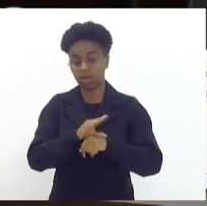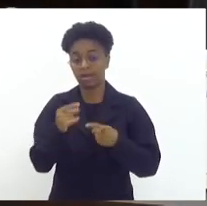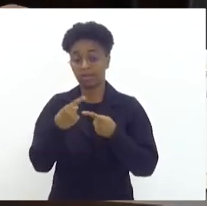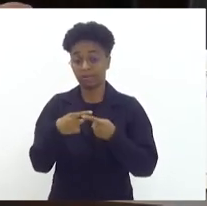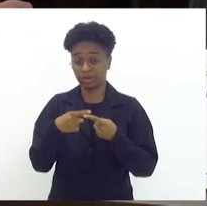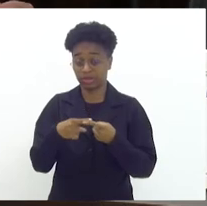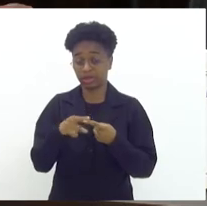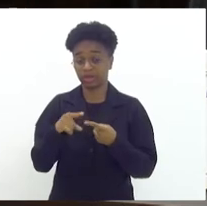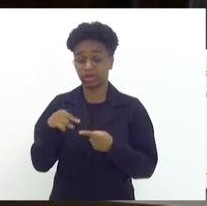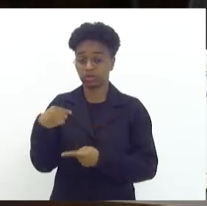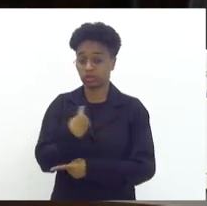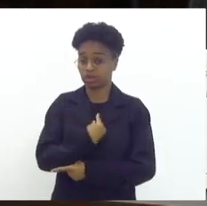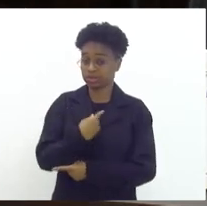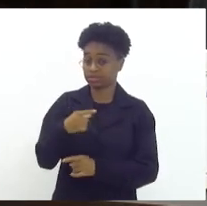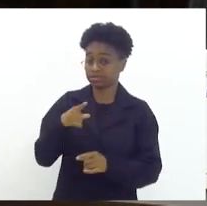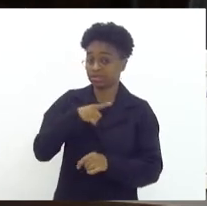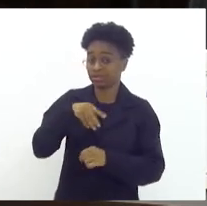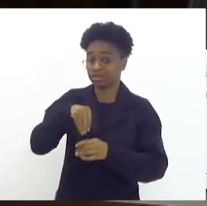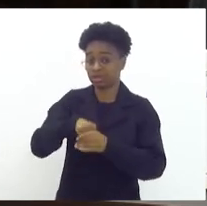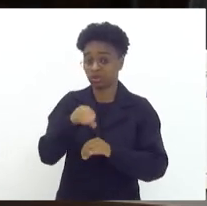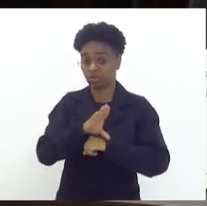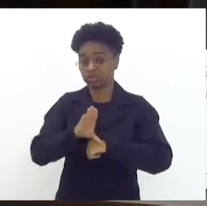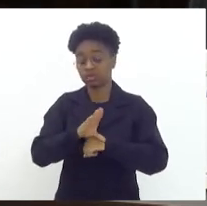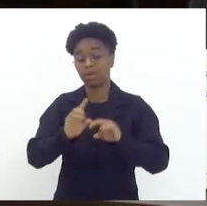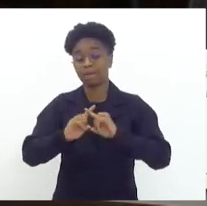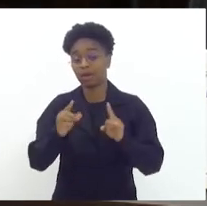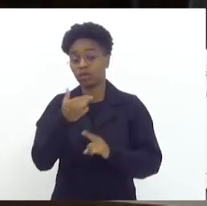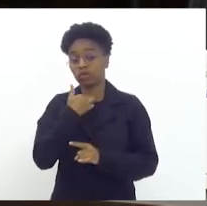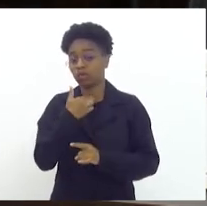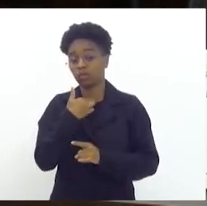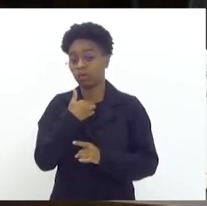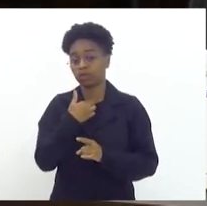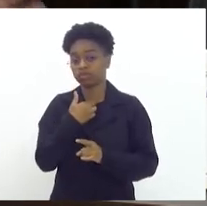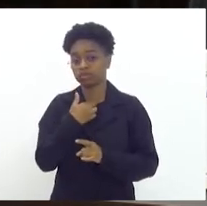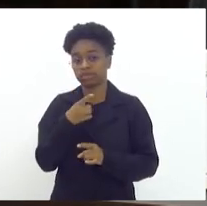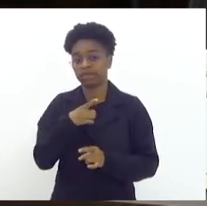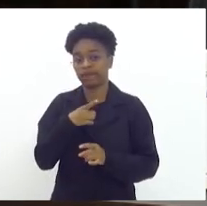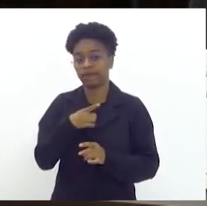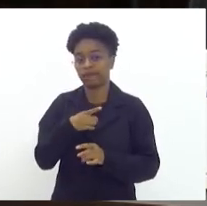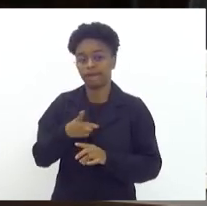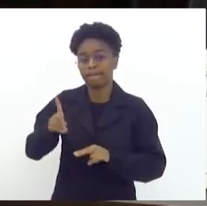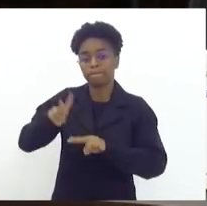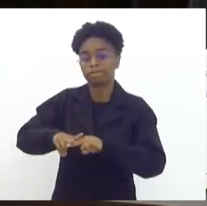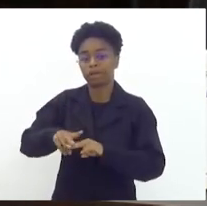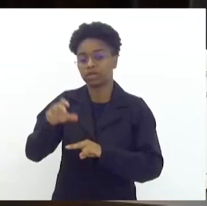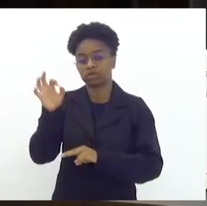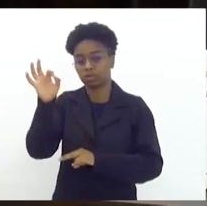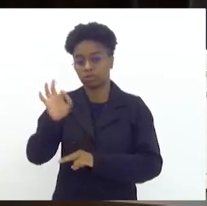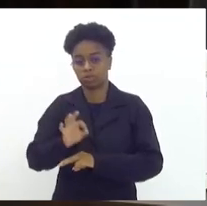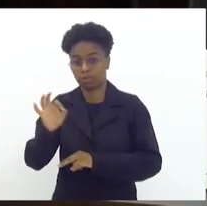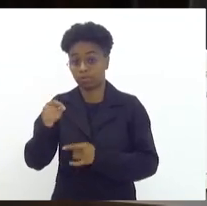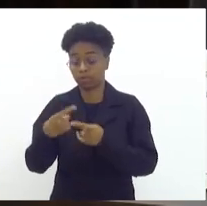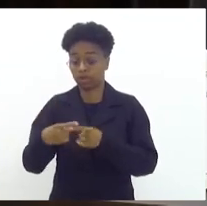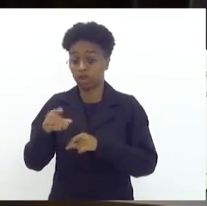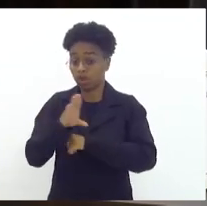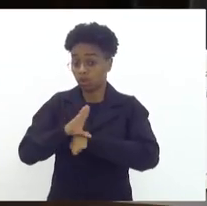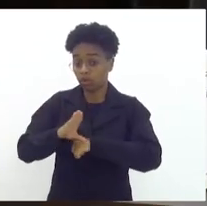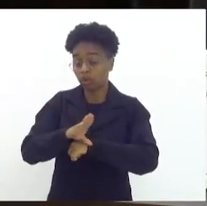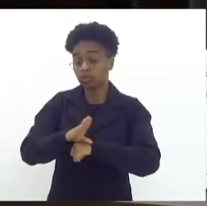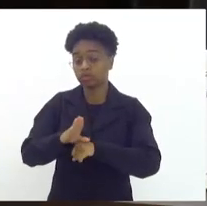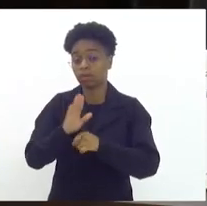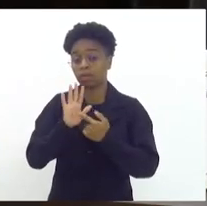não tem esse objetivo e não deveria também tá fixando ali cotas a constituição ela serve para dar